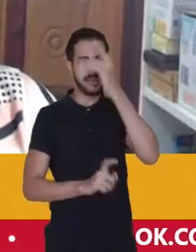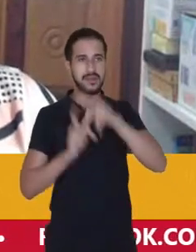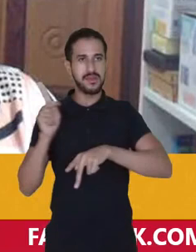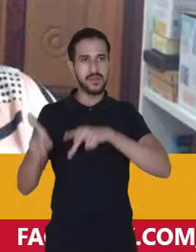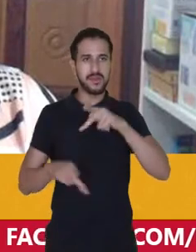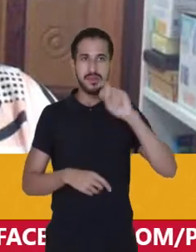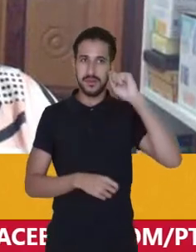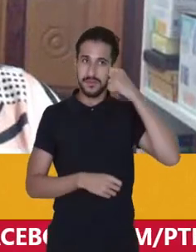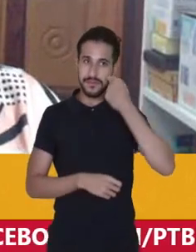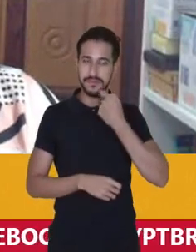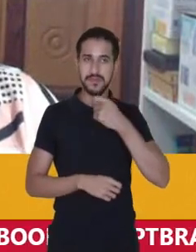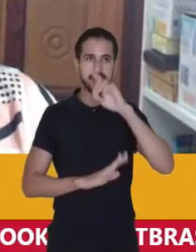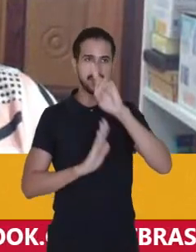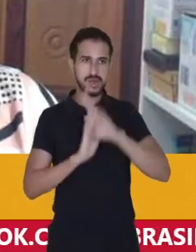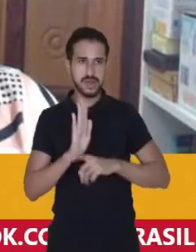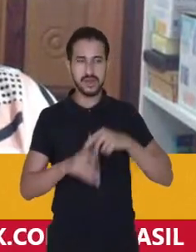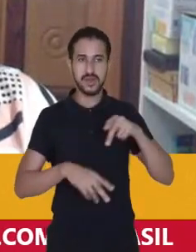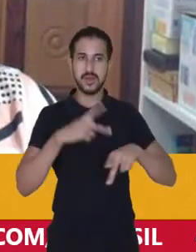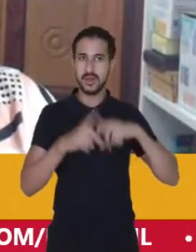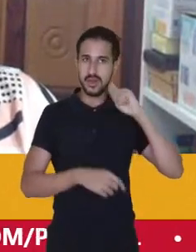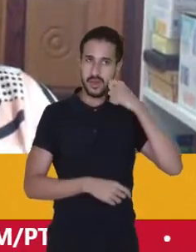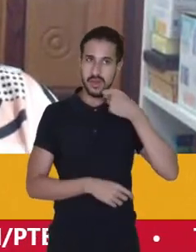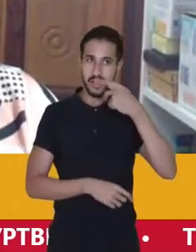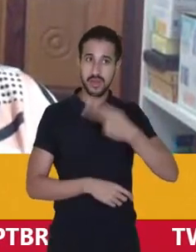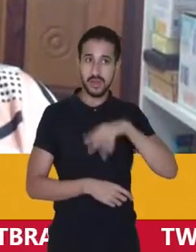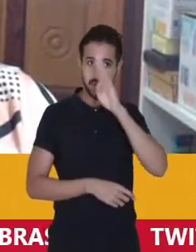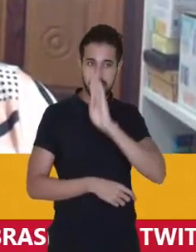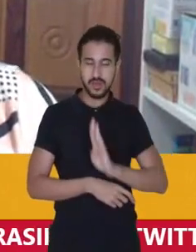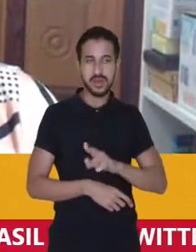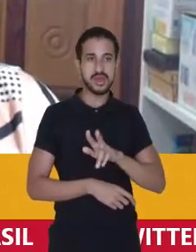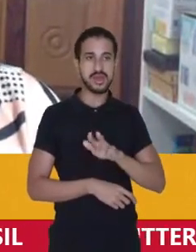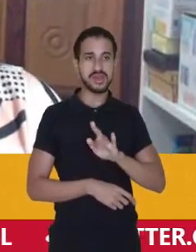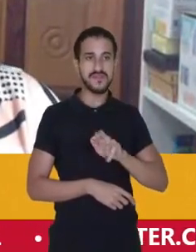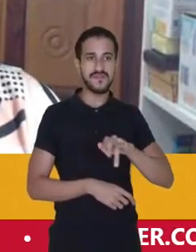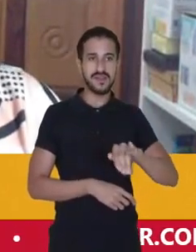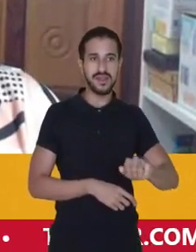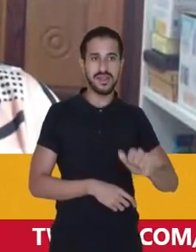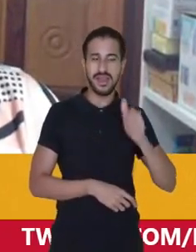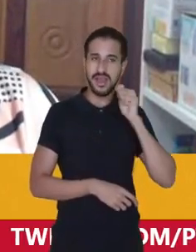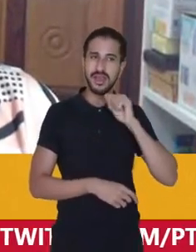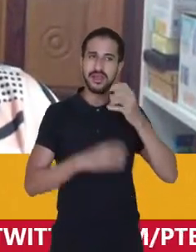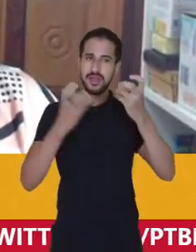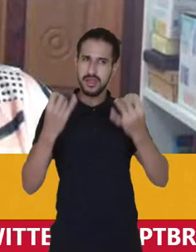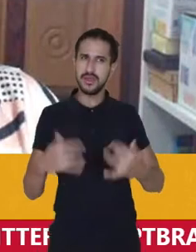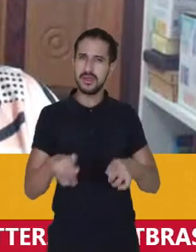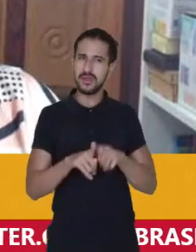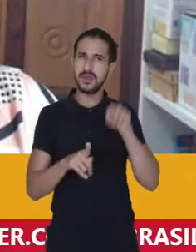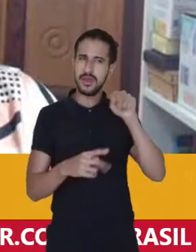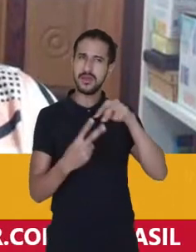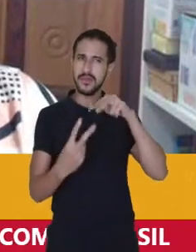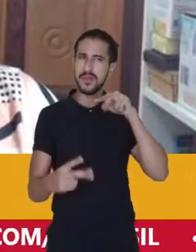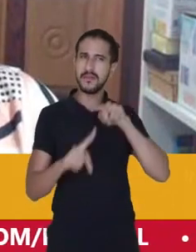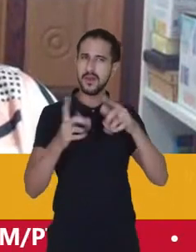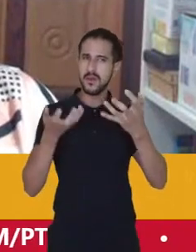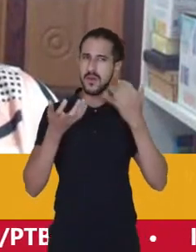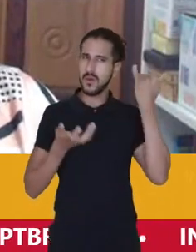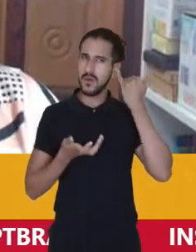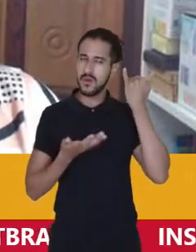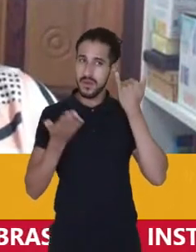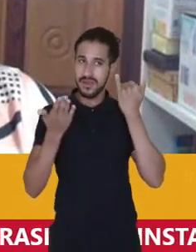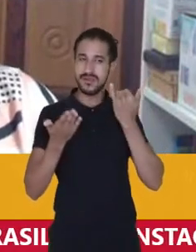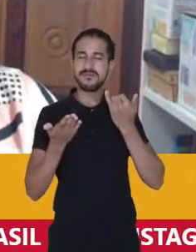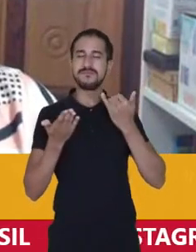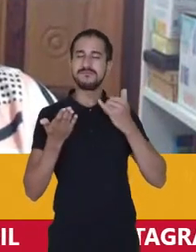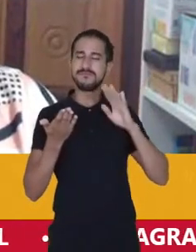população negra, né, os direitos da população negra brasileira. Givânia falou também sobre essa dimensão, mas eu queria te ouvir